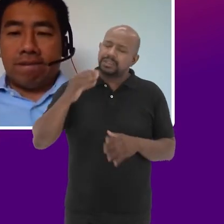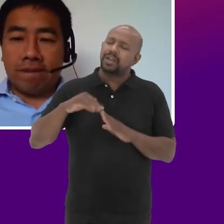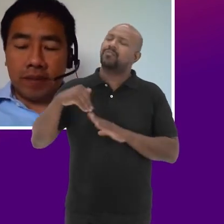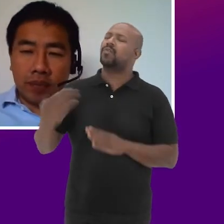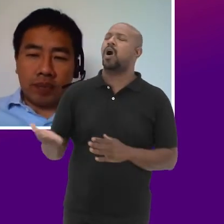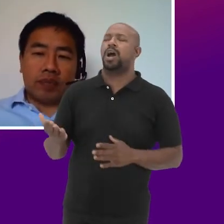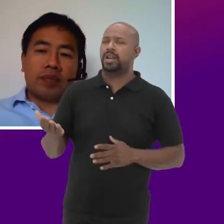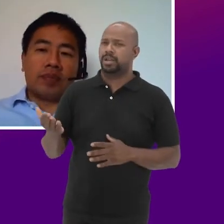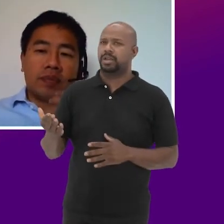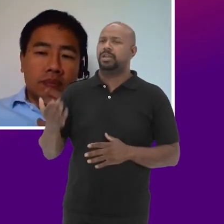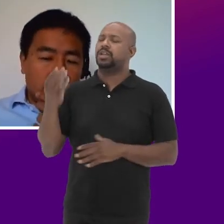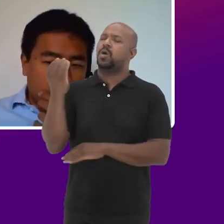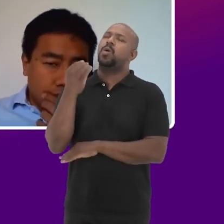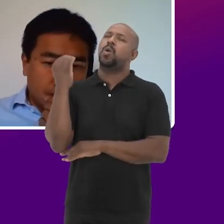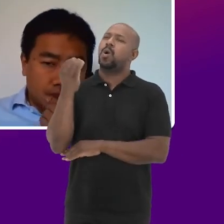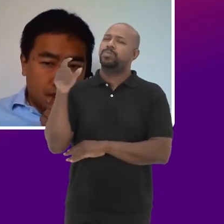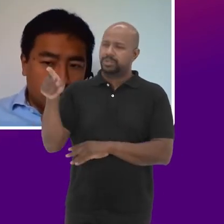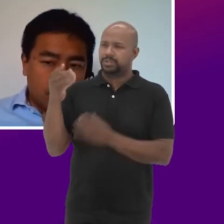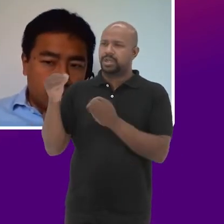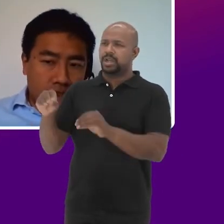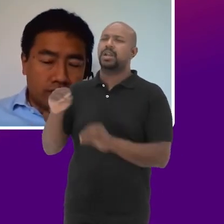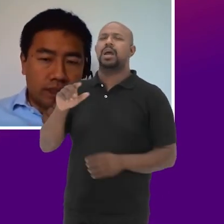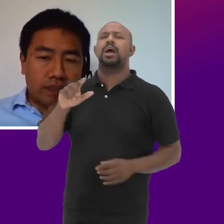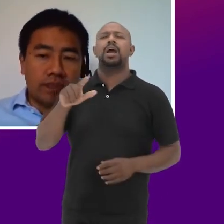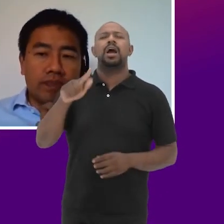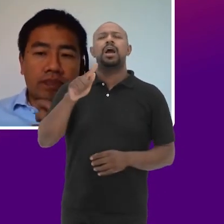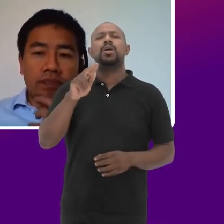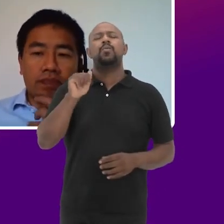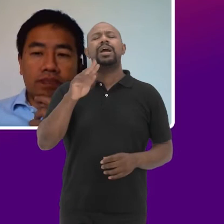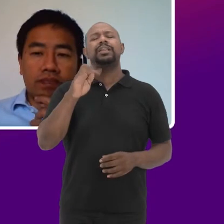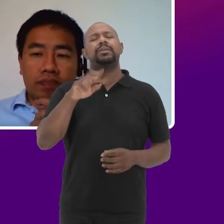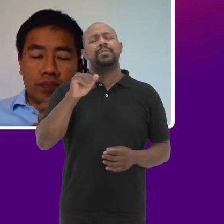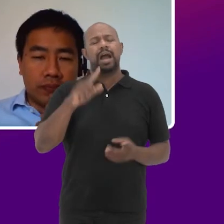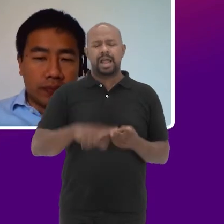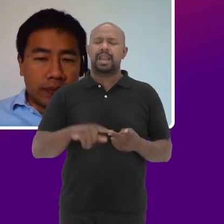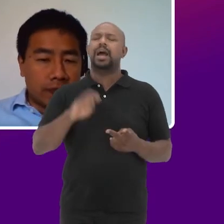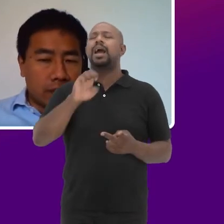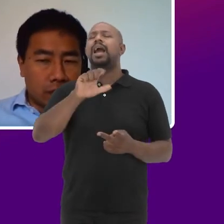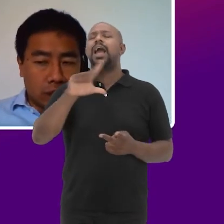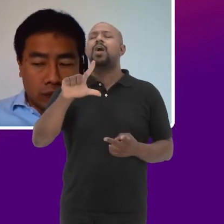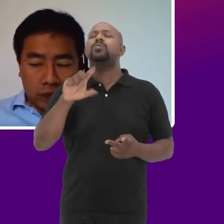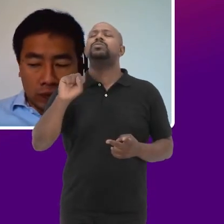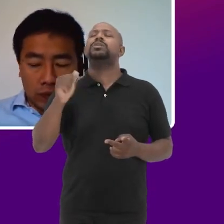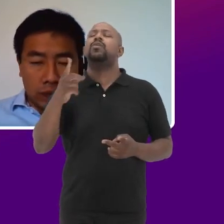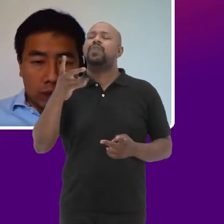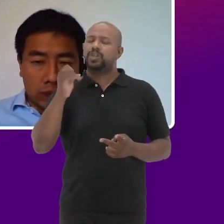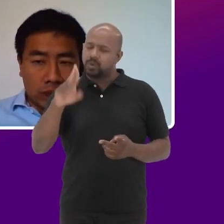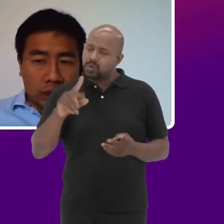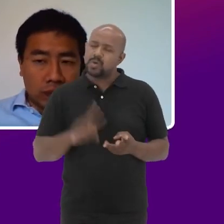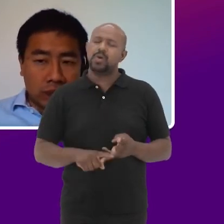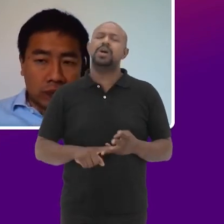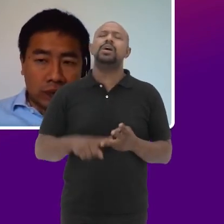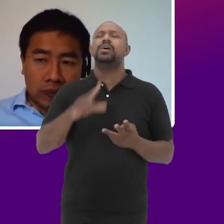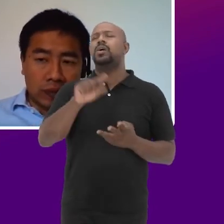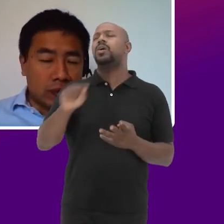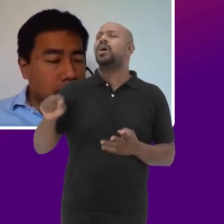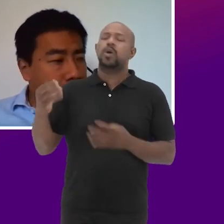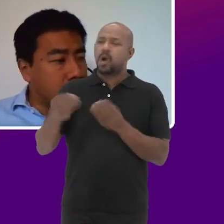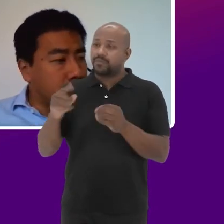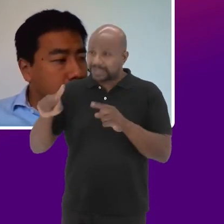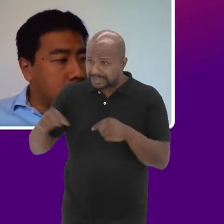experiência, né, onde vocês já implantaram ali na Guatemala, em El Salvador, né, quais foram os desafios, né, junto